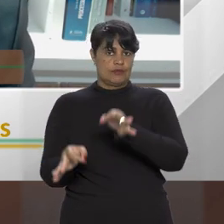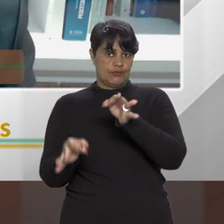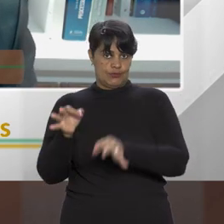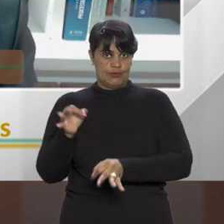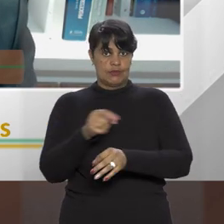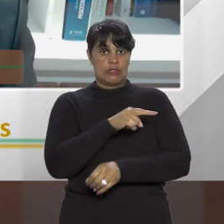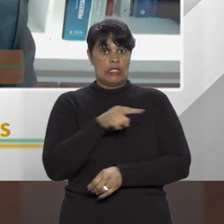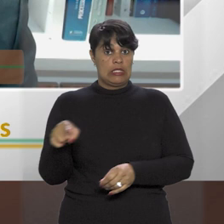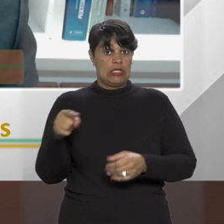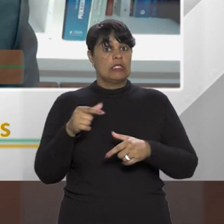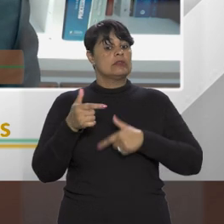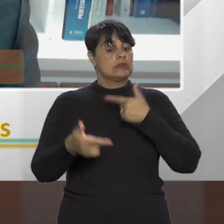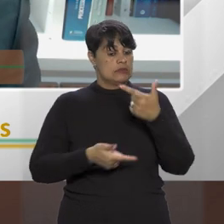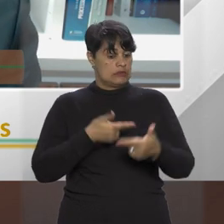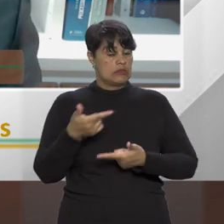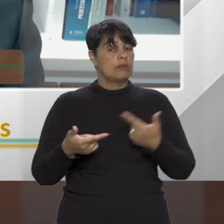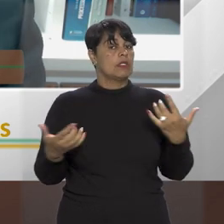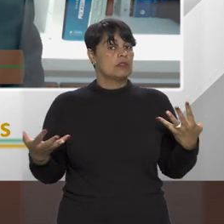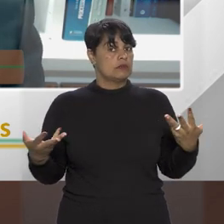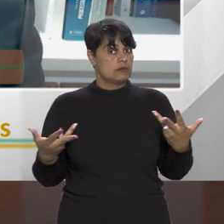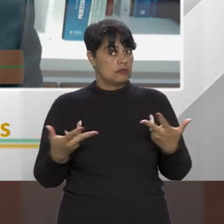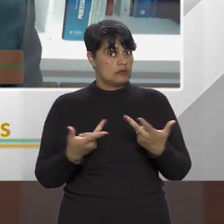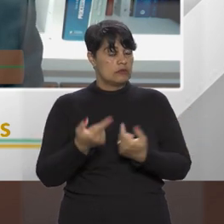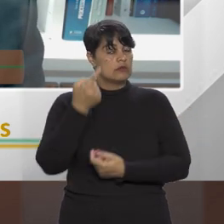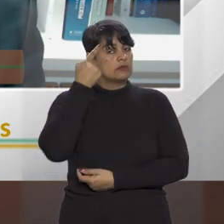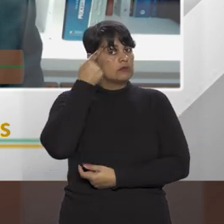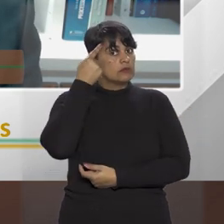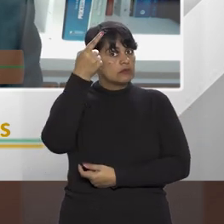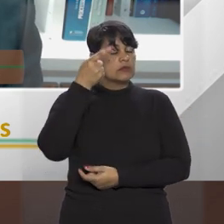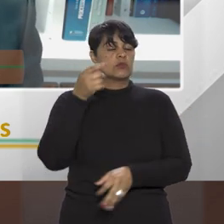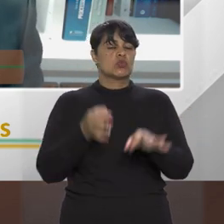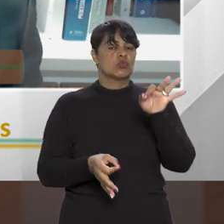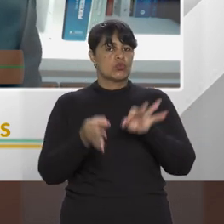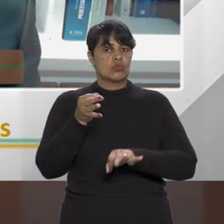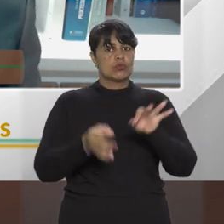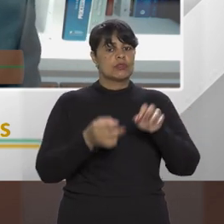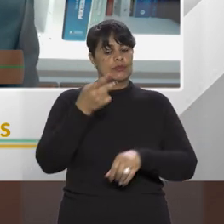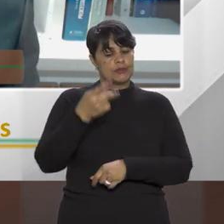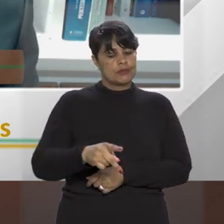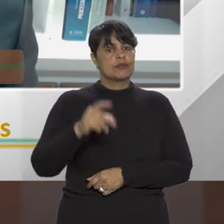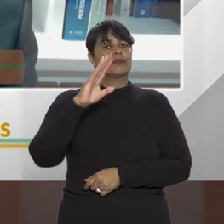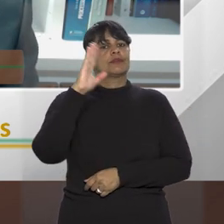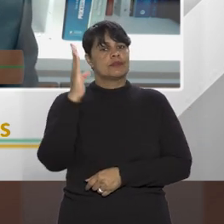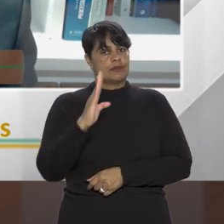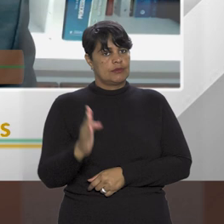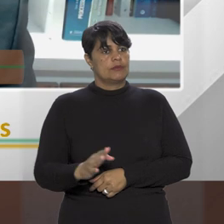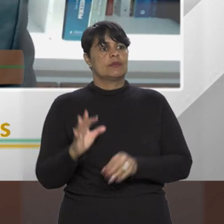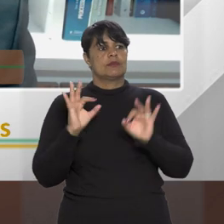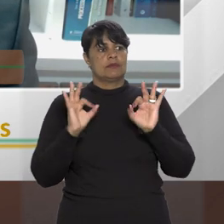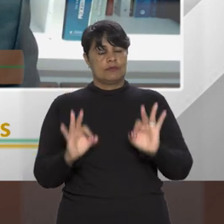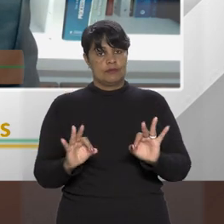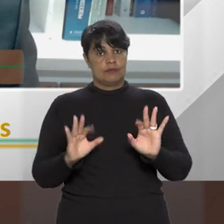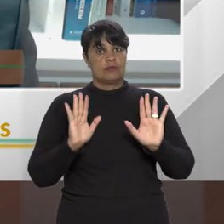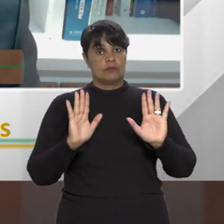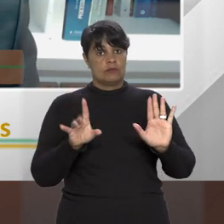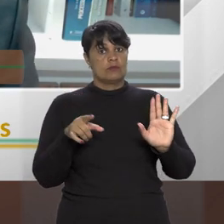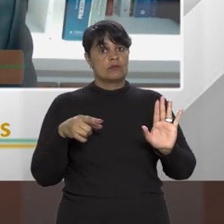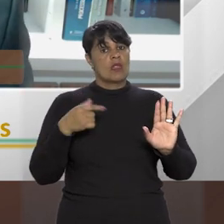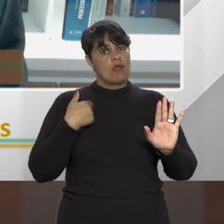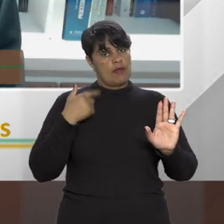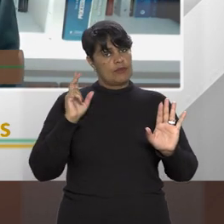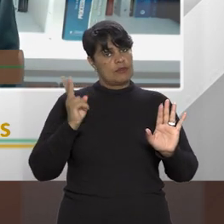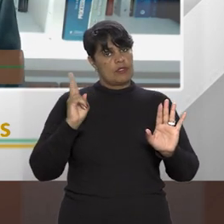importante perceber, e acho que essa é uma bandeira que eu tenho tentado carregar, Fred certamente também, e vários outros professores,